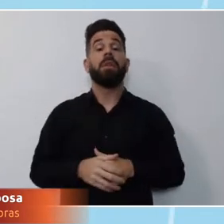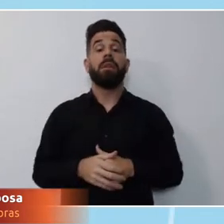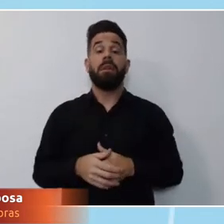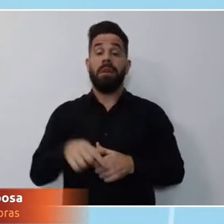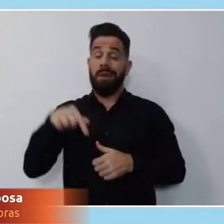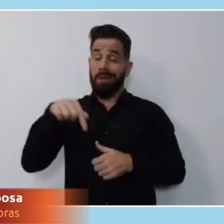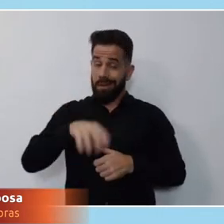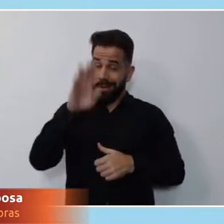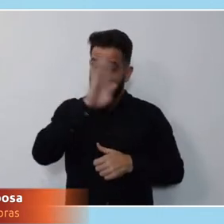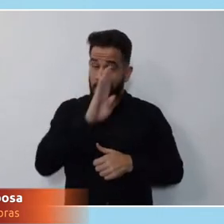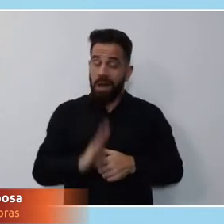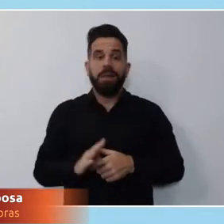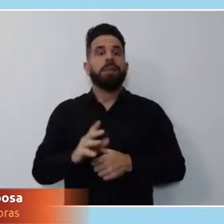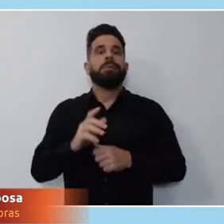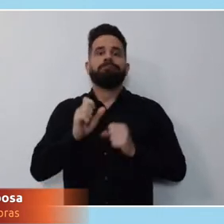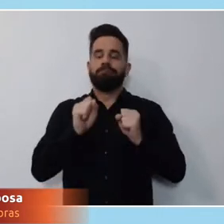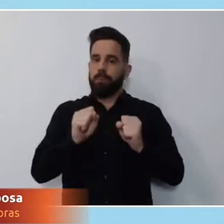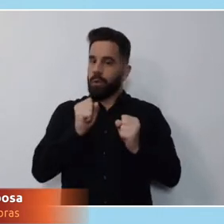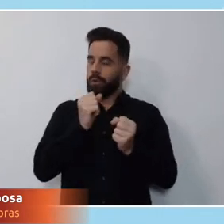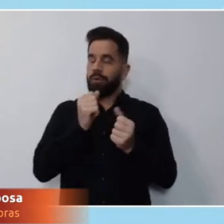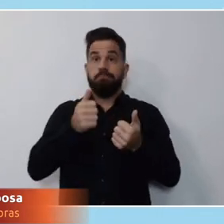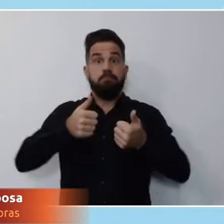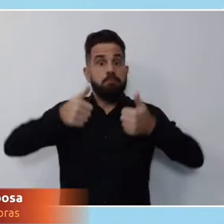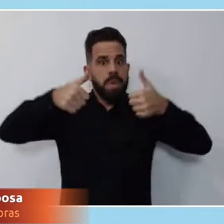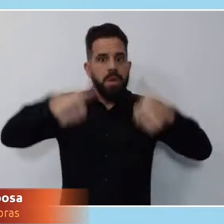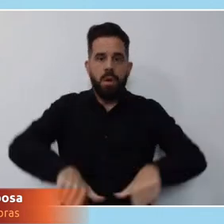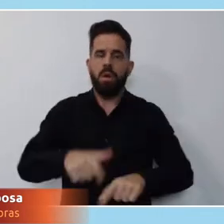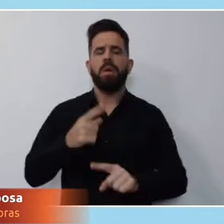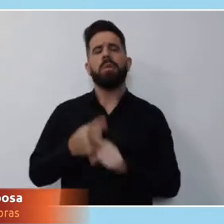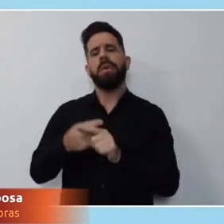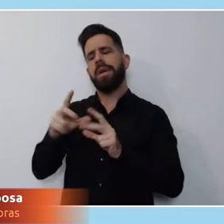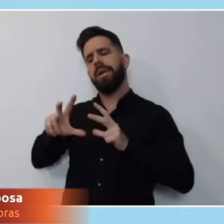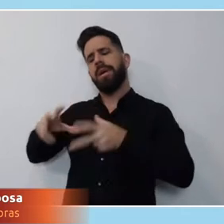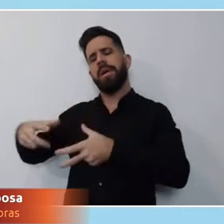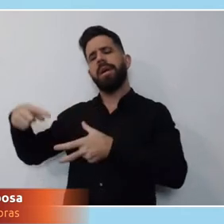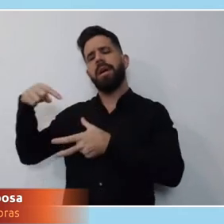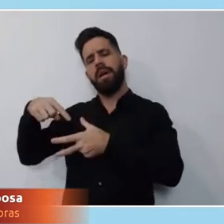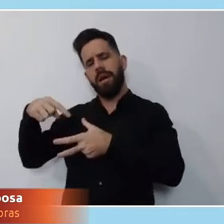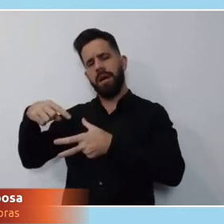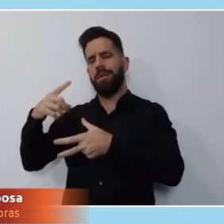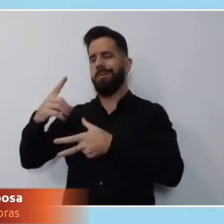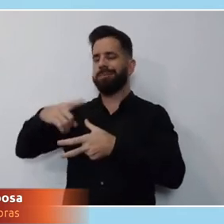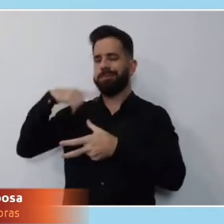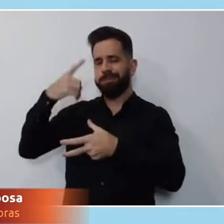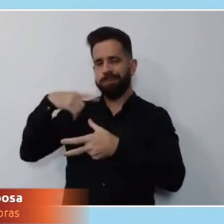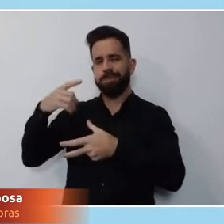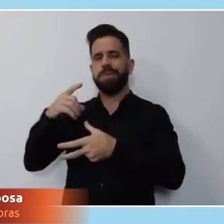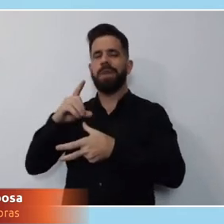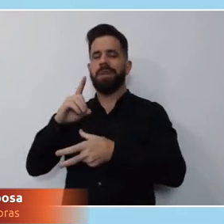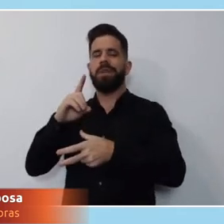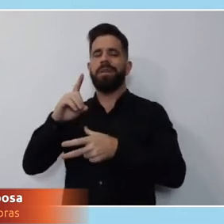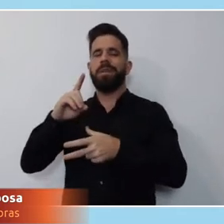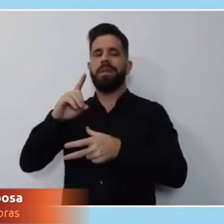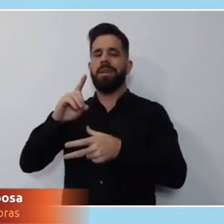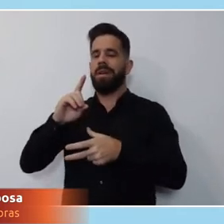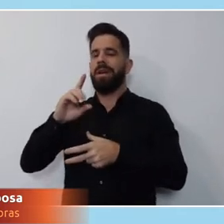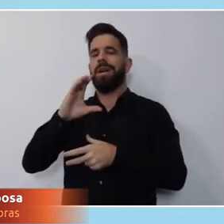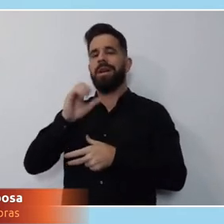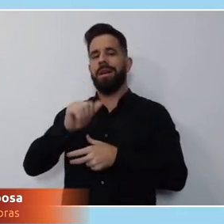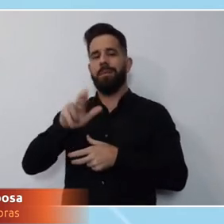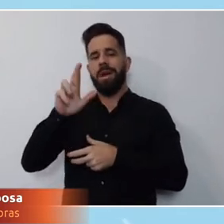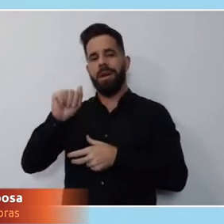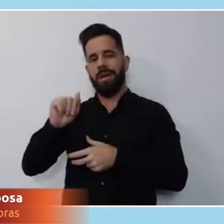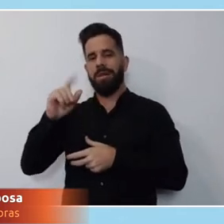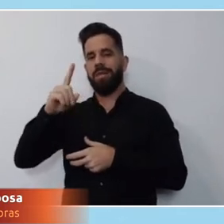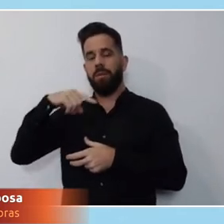dos Deputados aprovou um projeto de lei que é apelidado, né, de PL do Veneno e que pretende mudar a